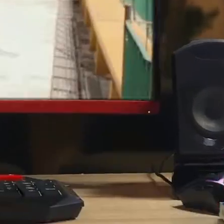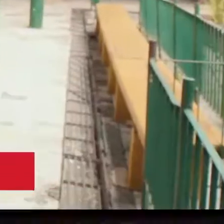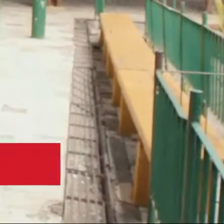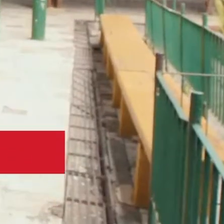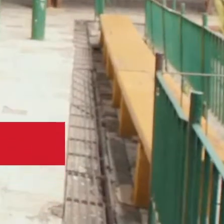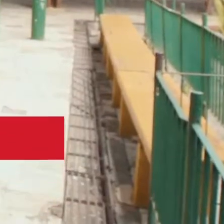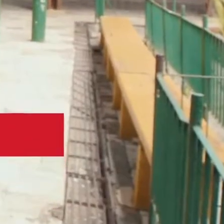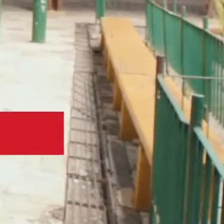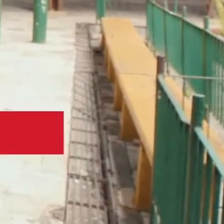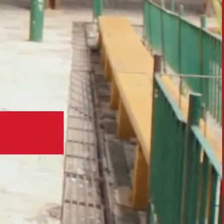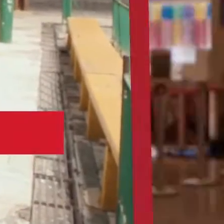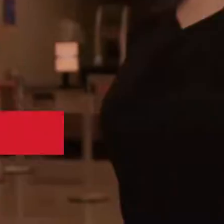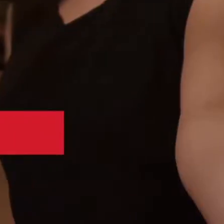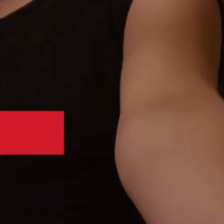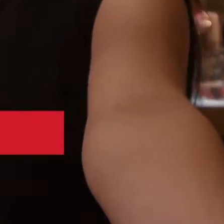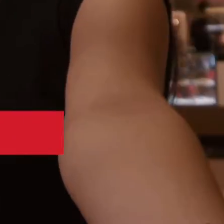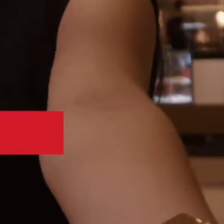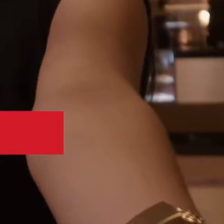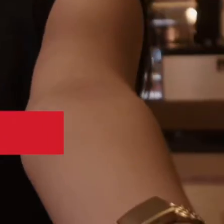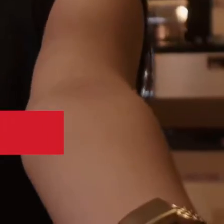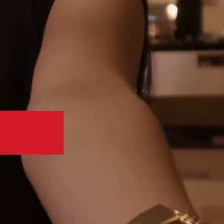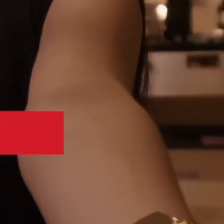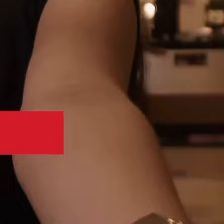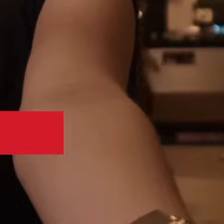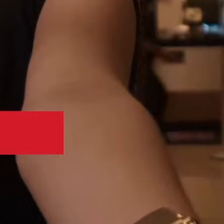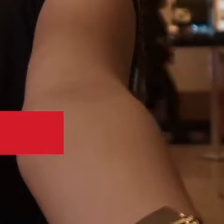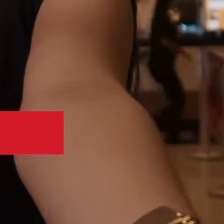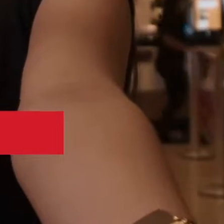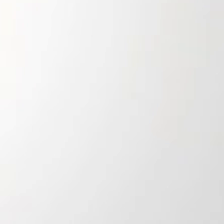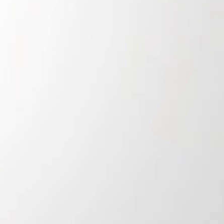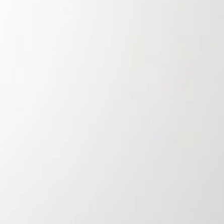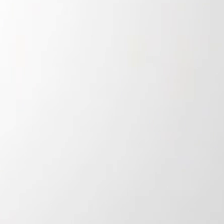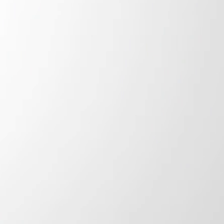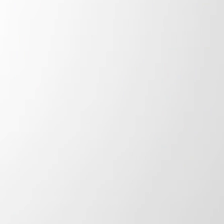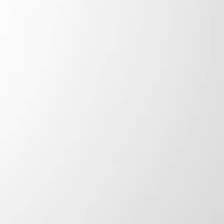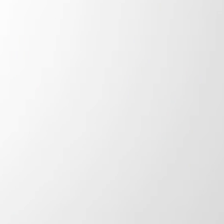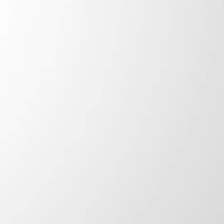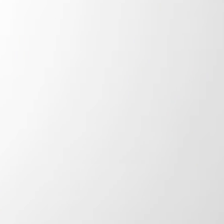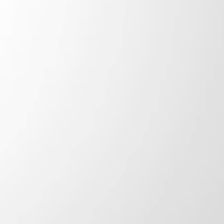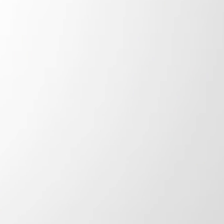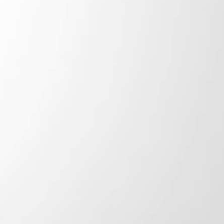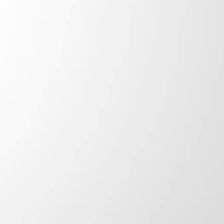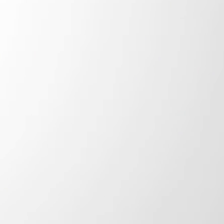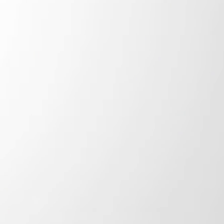mais. Plataforma Gonçalves Dias. Aprenda onde estiver.